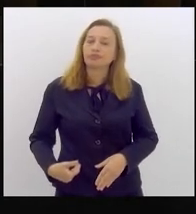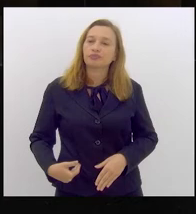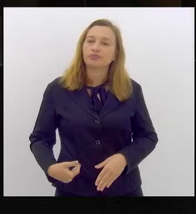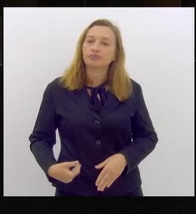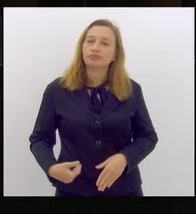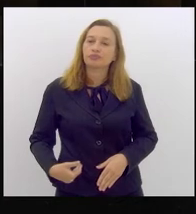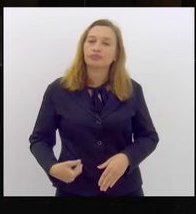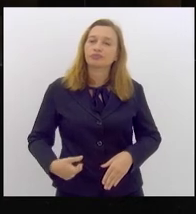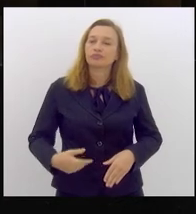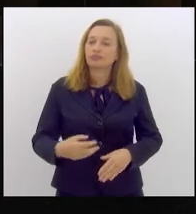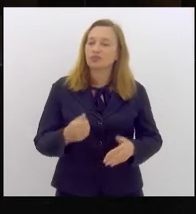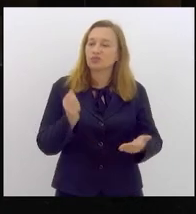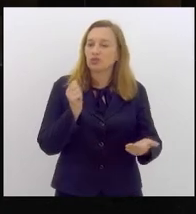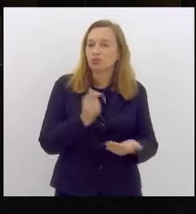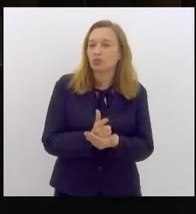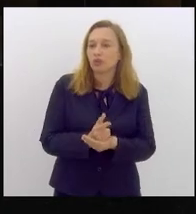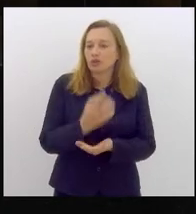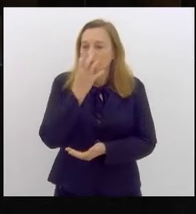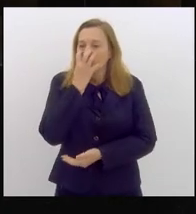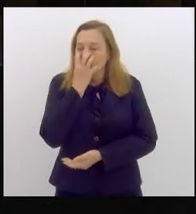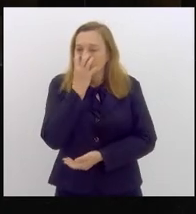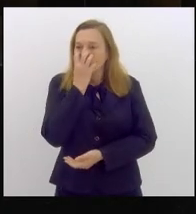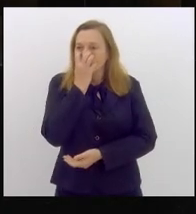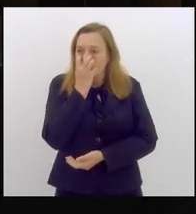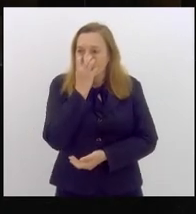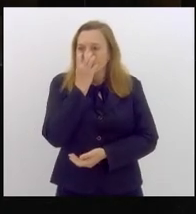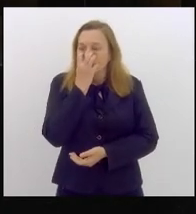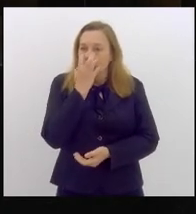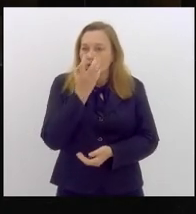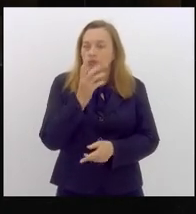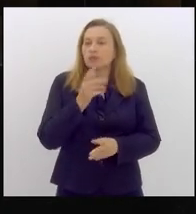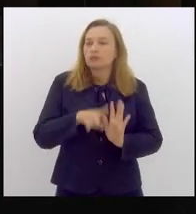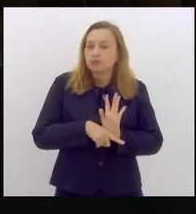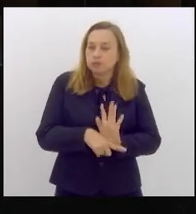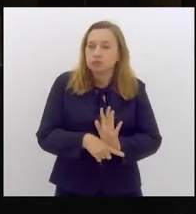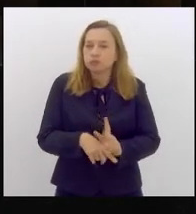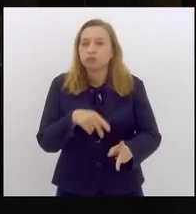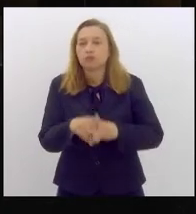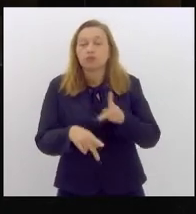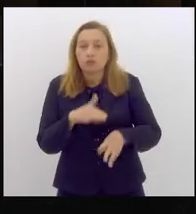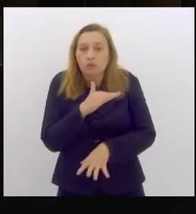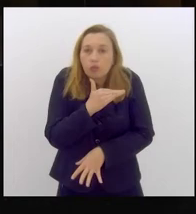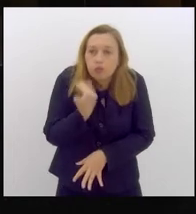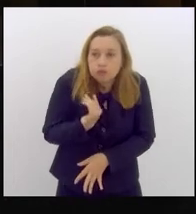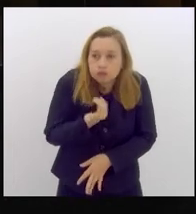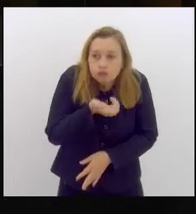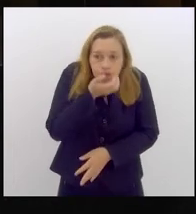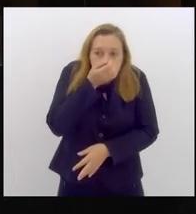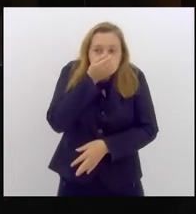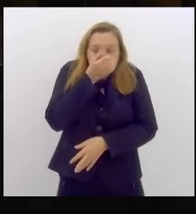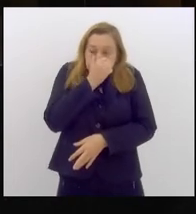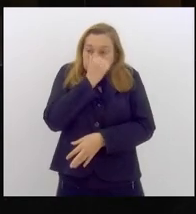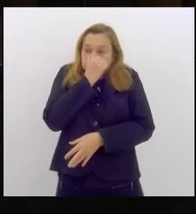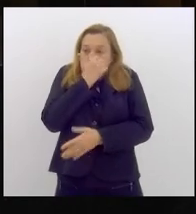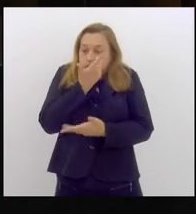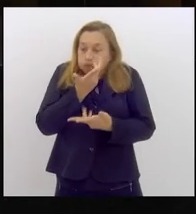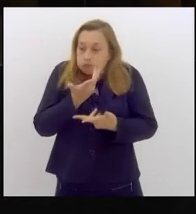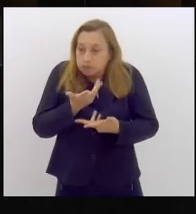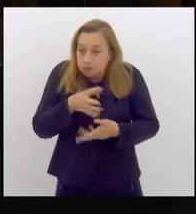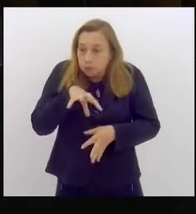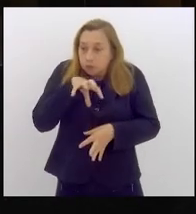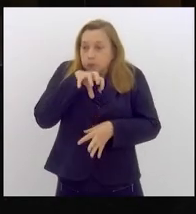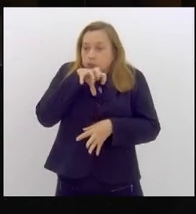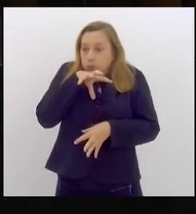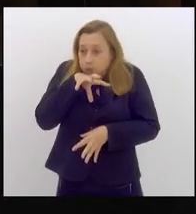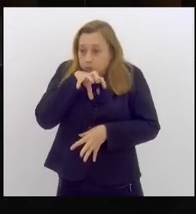comprar respiradores para atender a população que morria sufocada, que morria sem respiradores